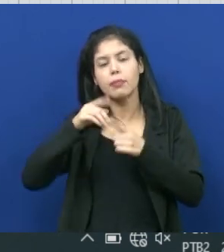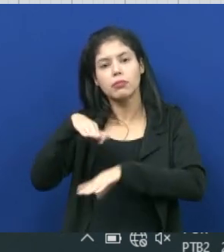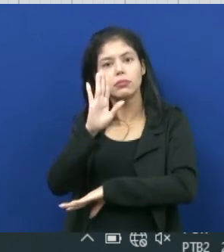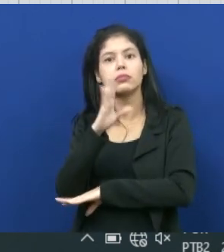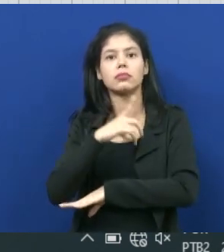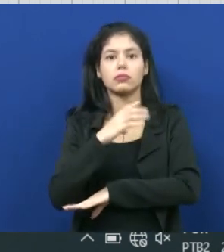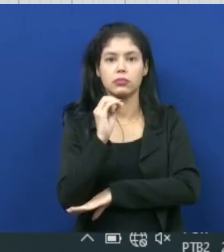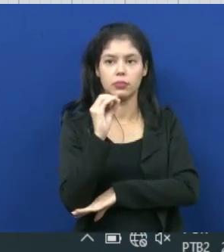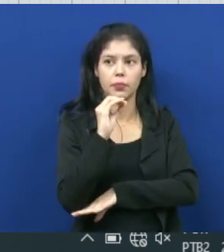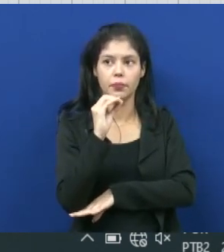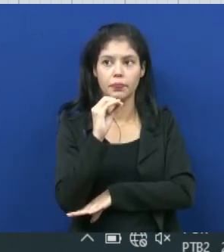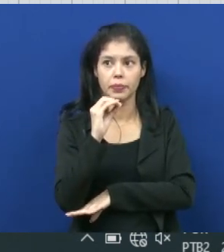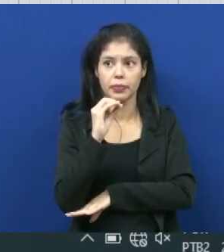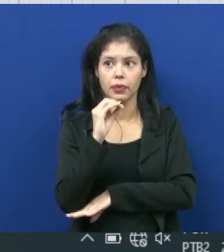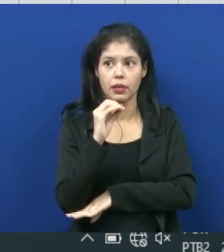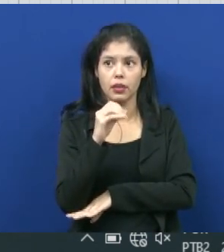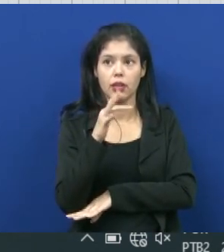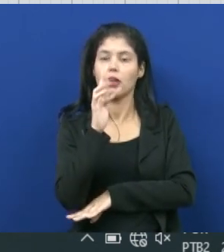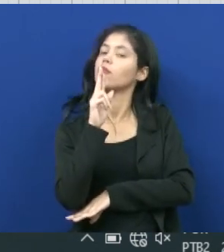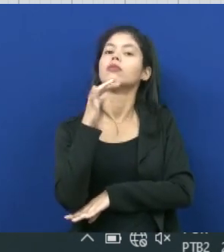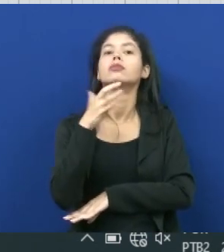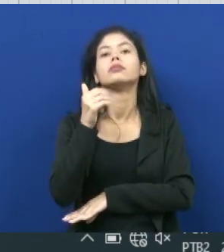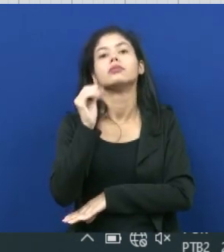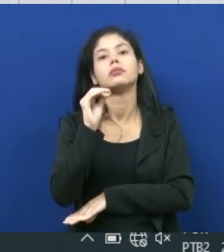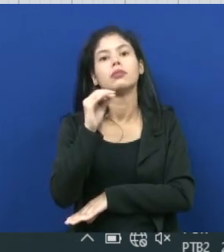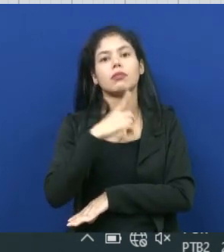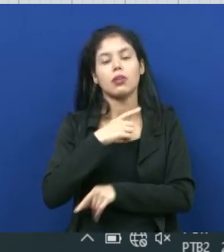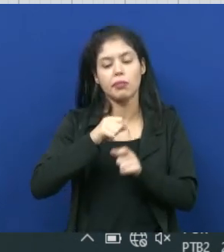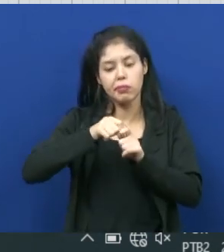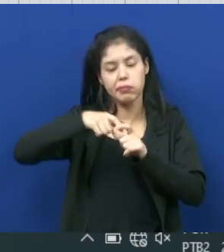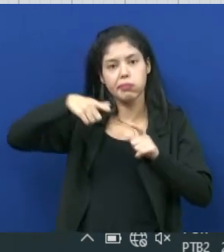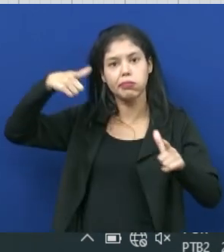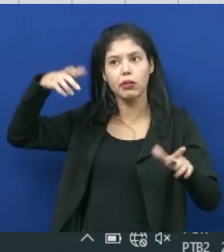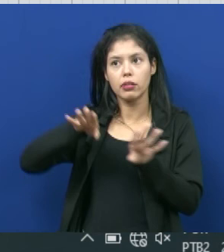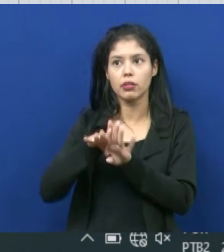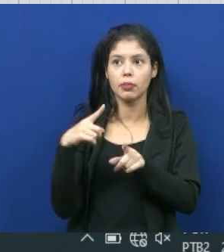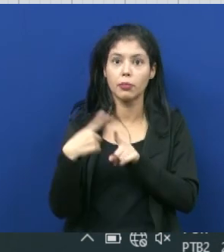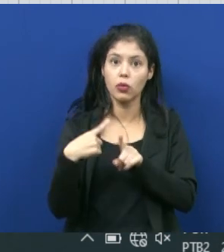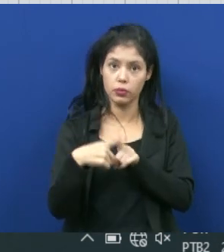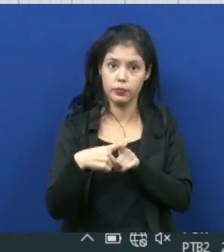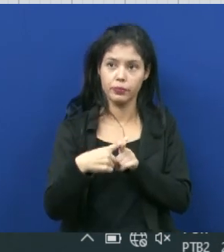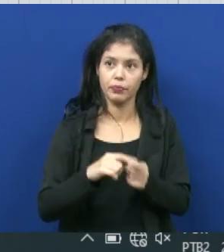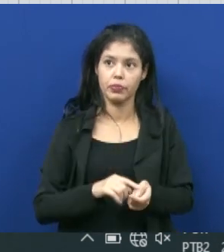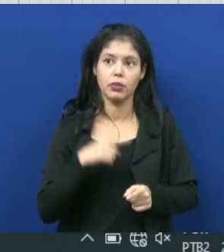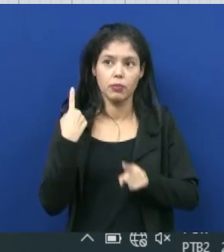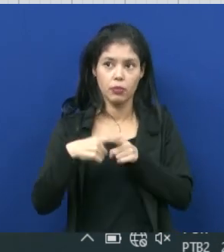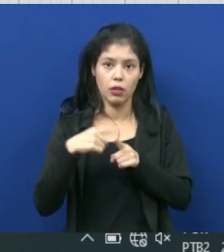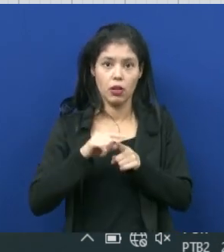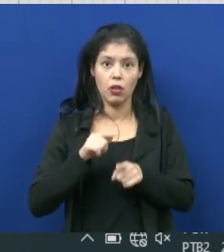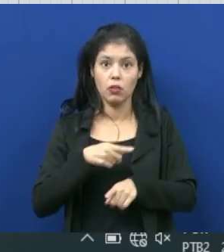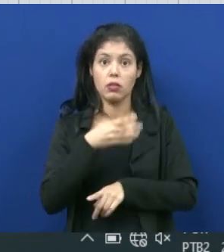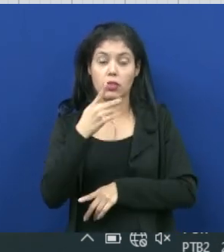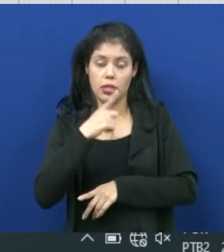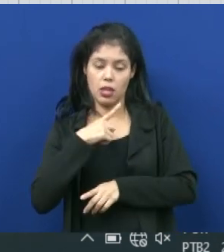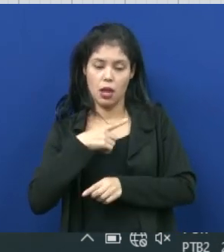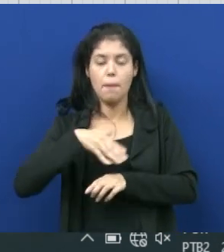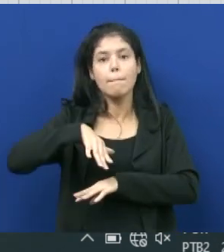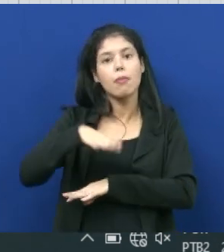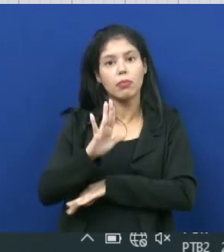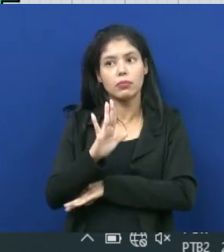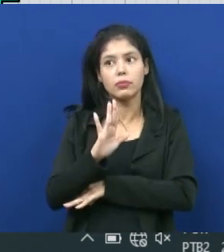Nesse caso, a função ela é crescente. Por que é crescente? Porque quanto mais eu